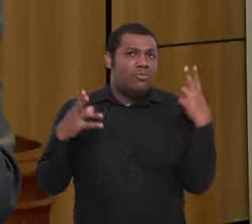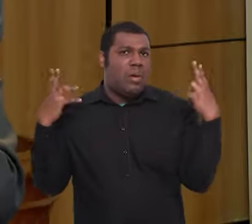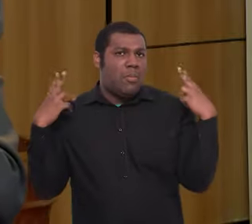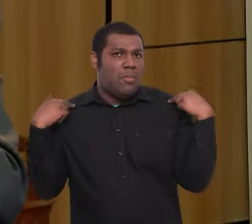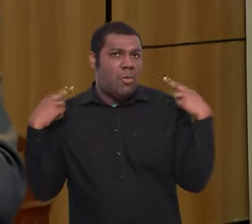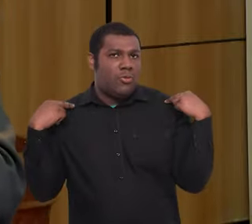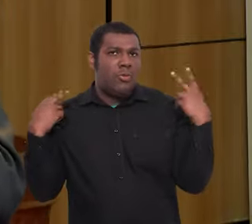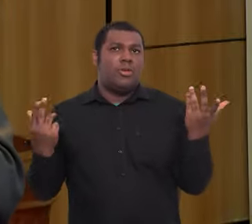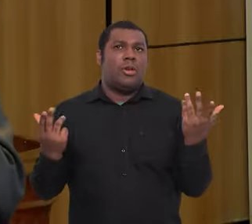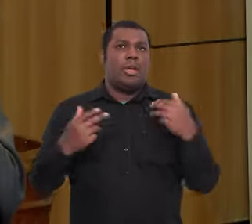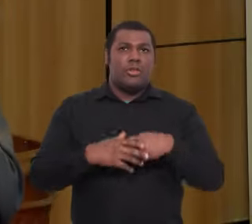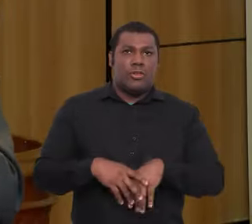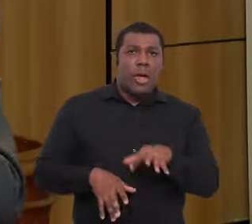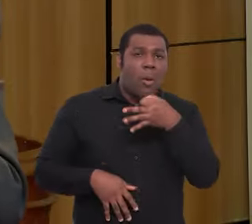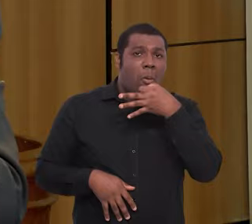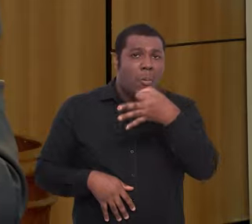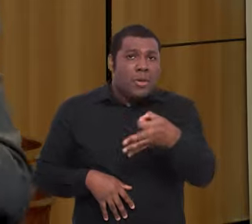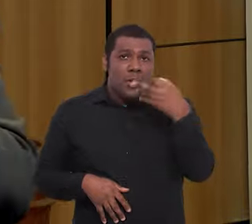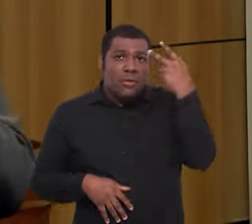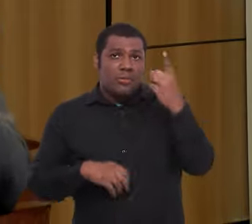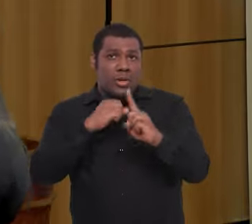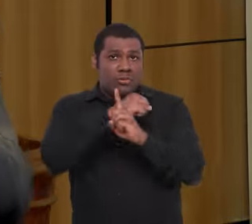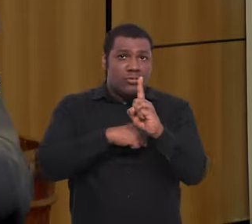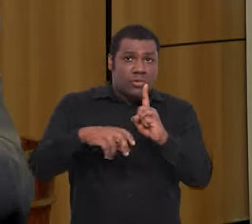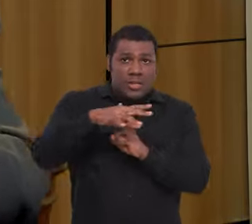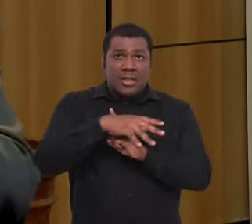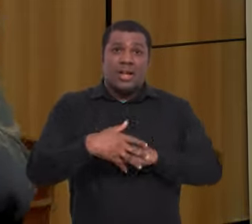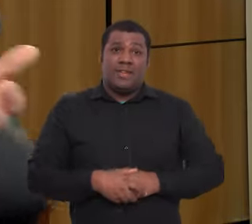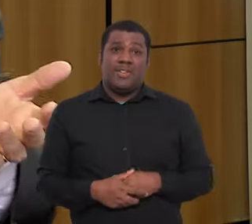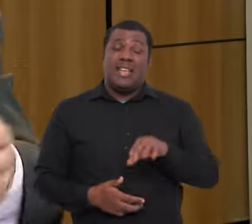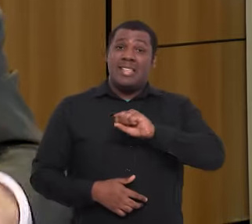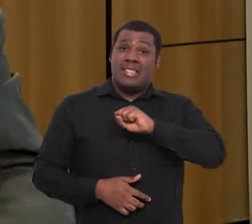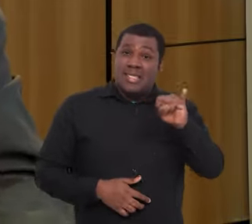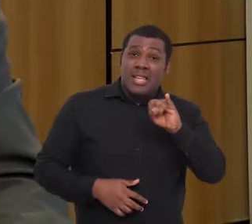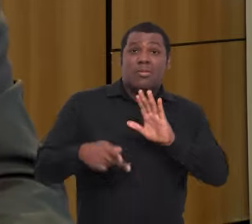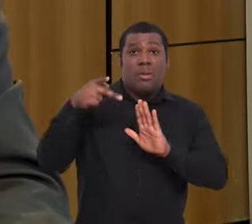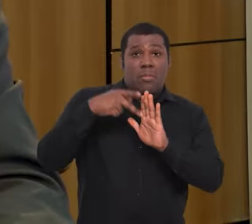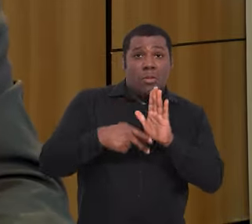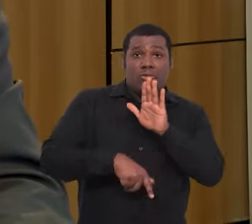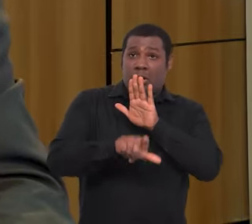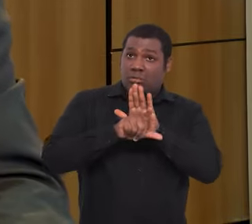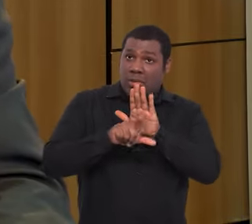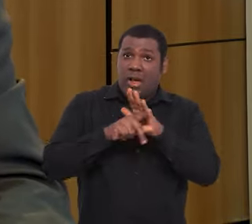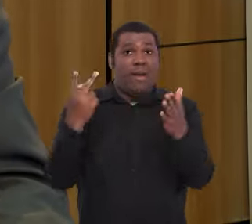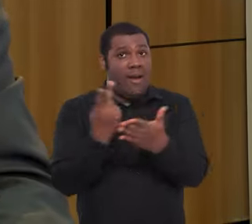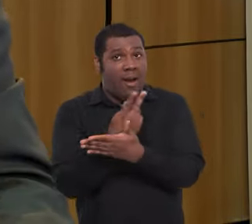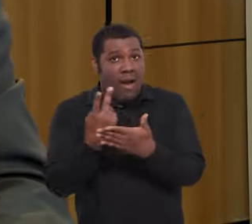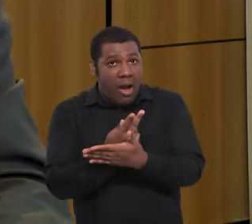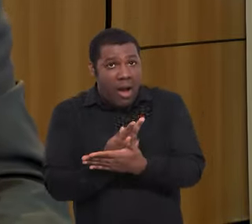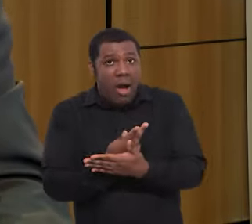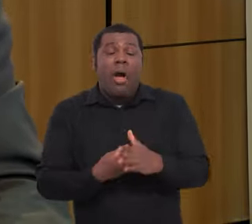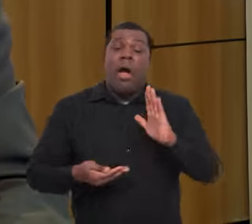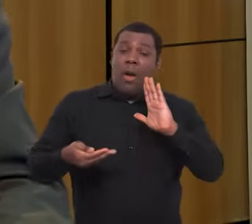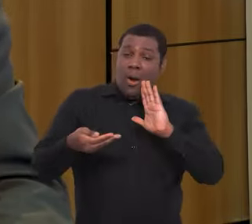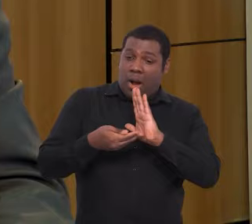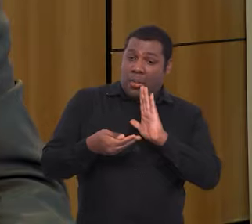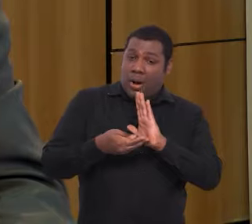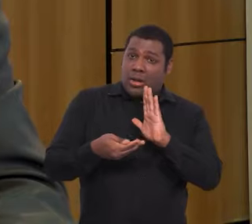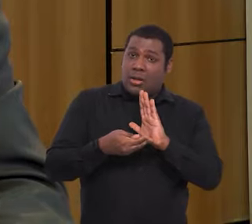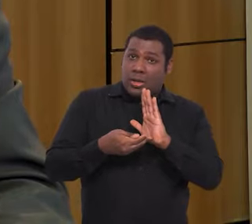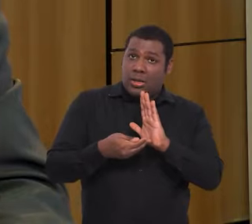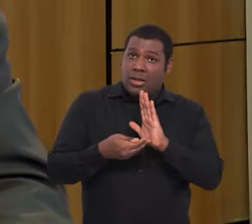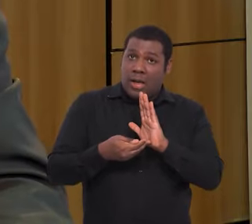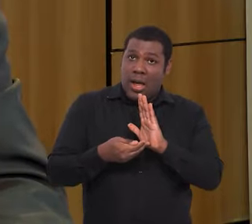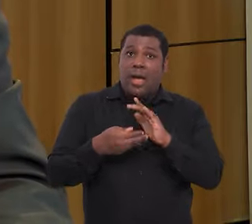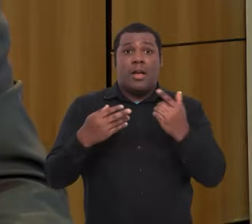aprovar ou não aprovar mudar adaptar o que eventualmente vai que adaptar Não tenha medo de discutir o